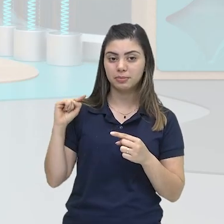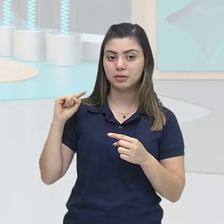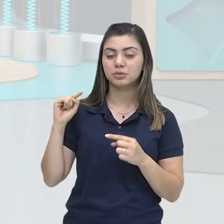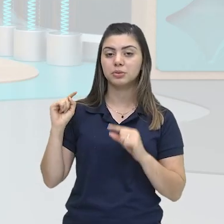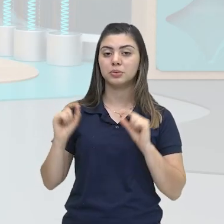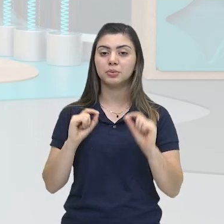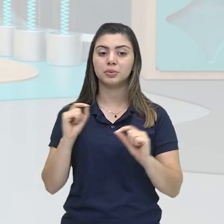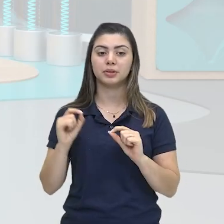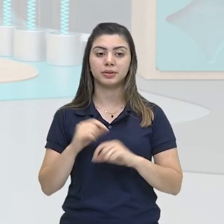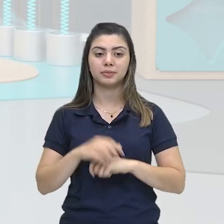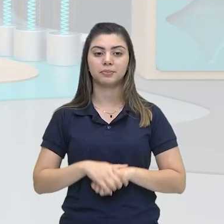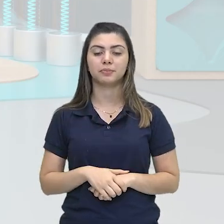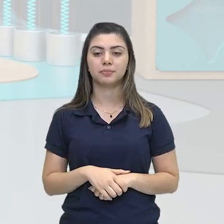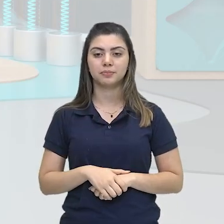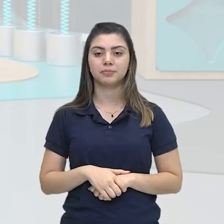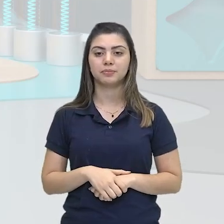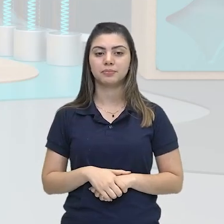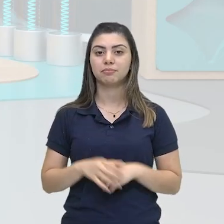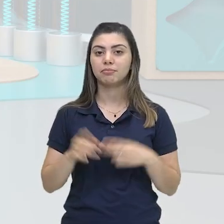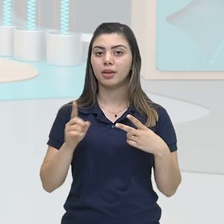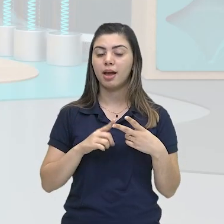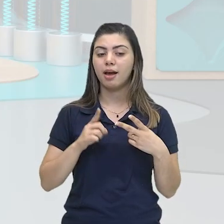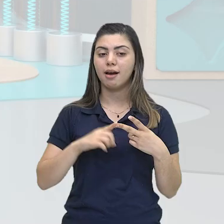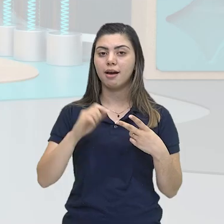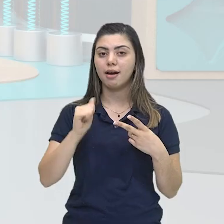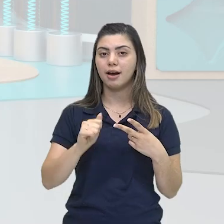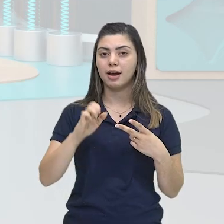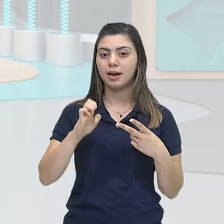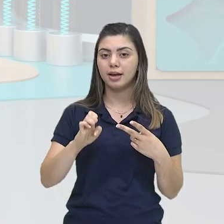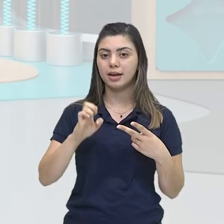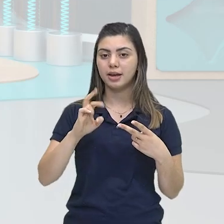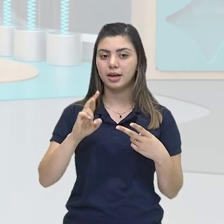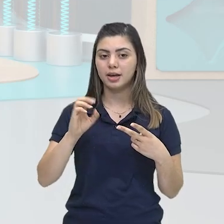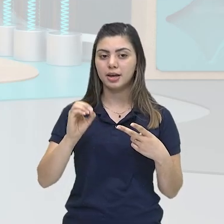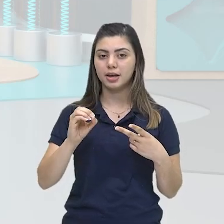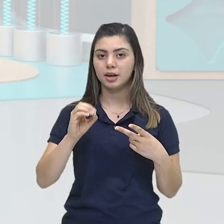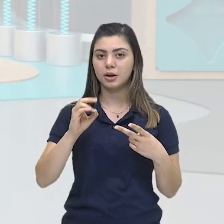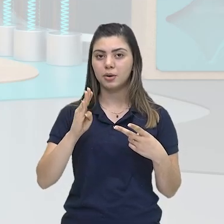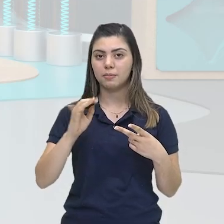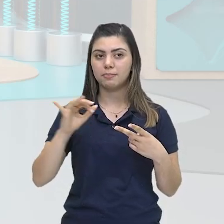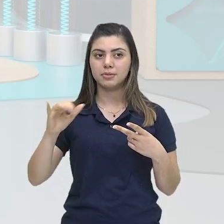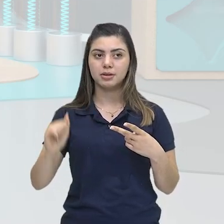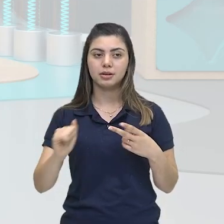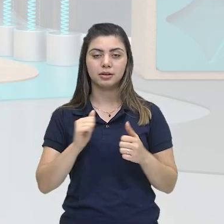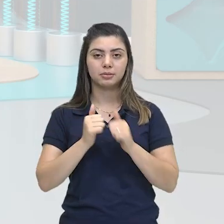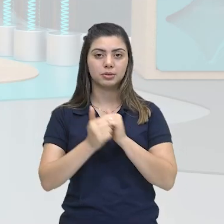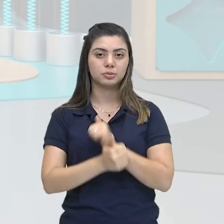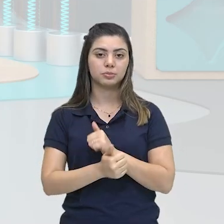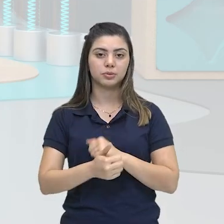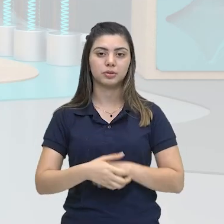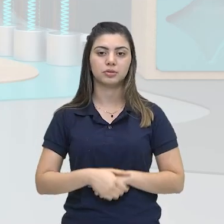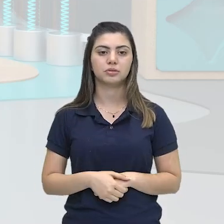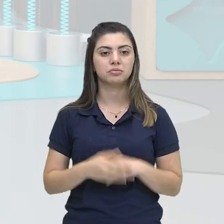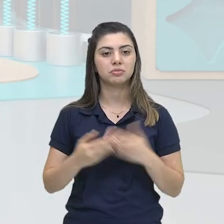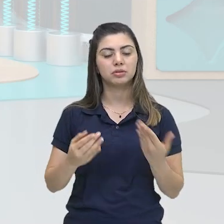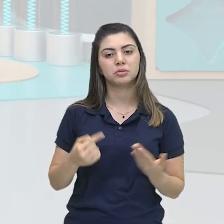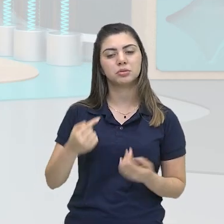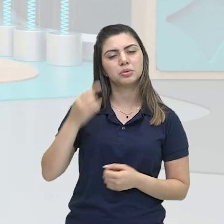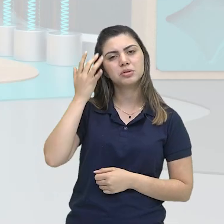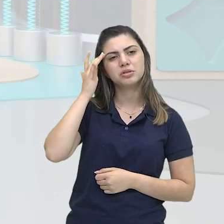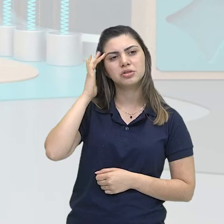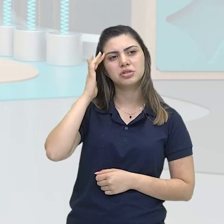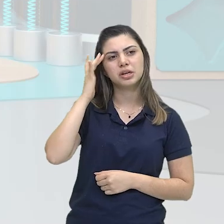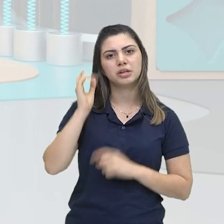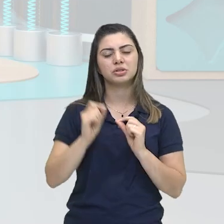a ginástica aeróbica esportiva. Normalmente a gente sabe, acha, né, que a